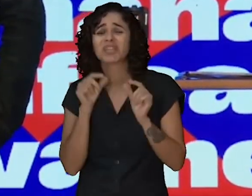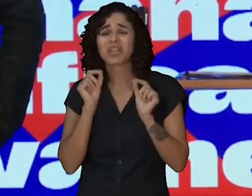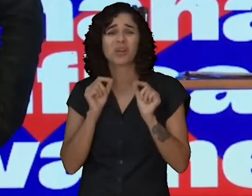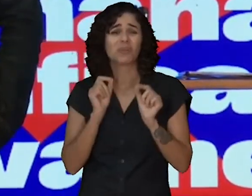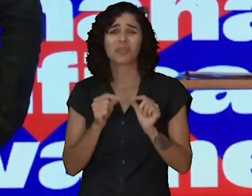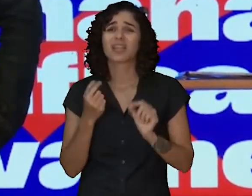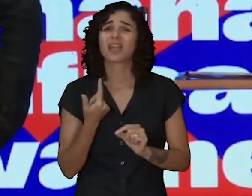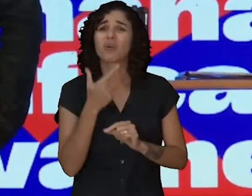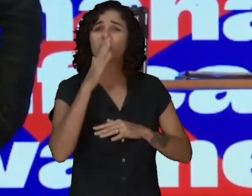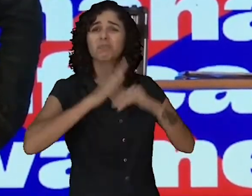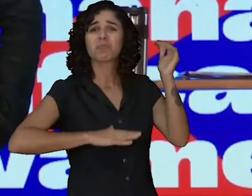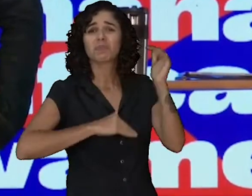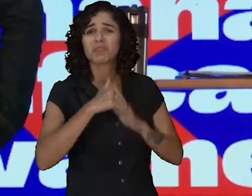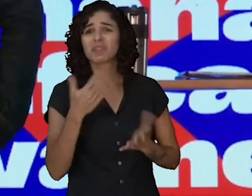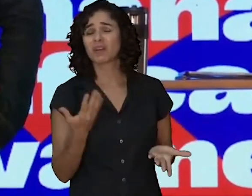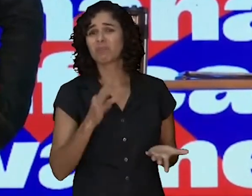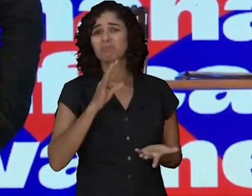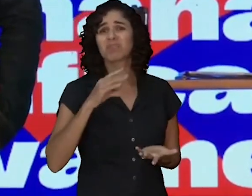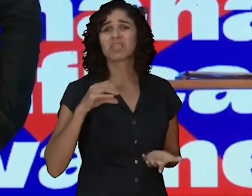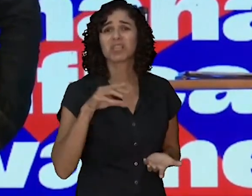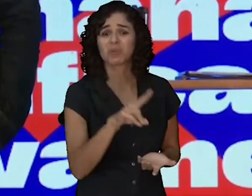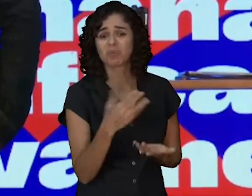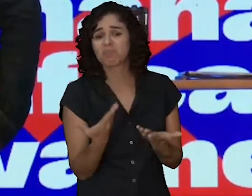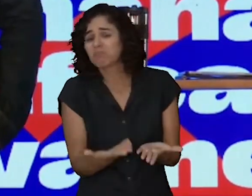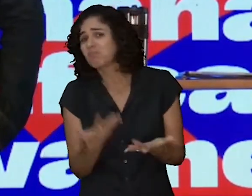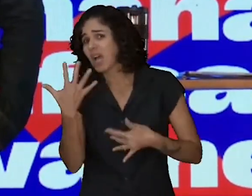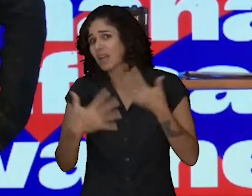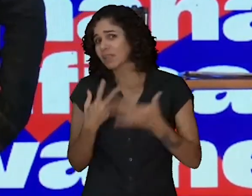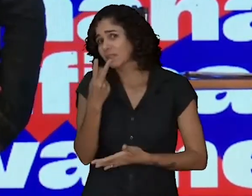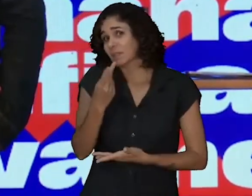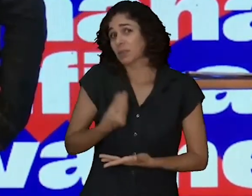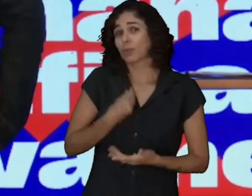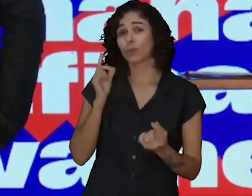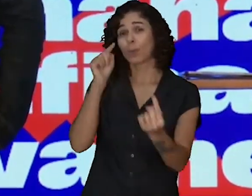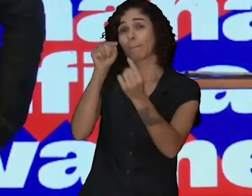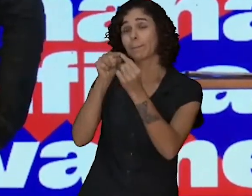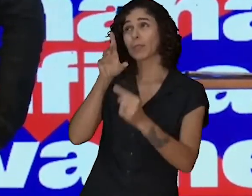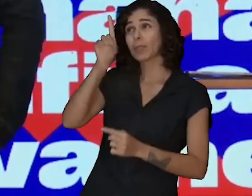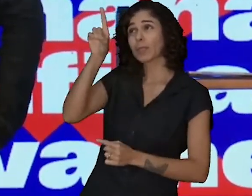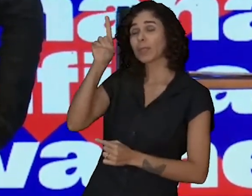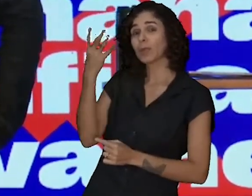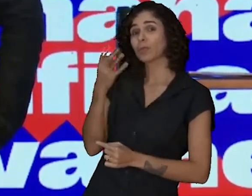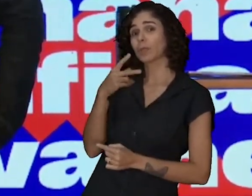para atrapalhar você de ser o que Deus tem para você?